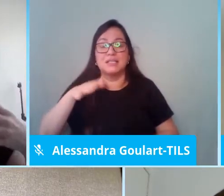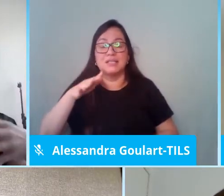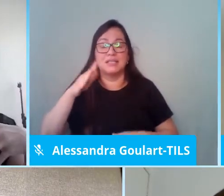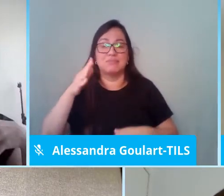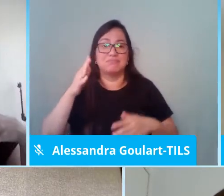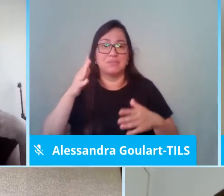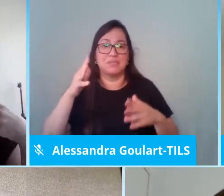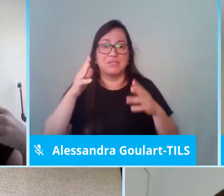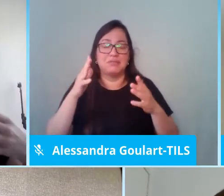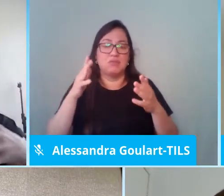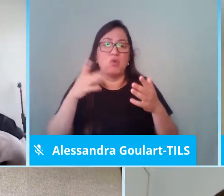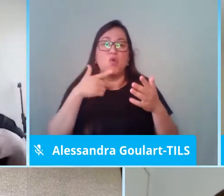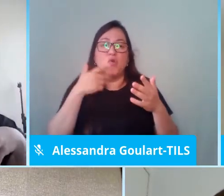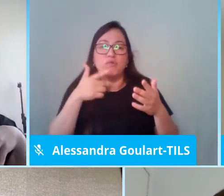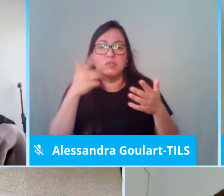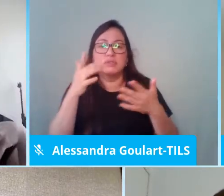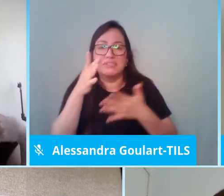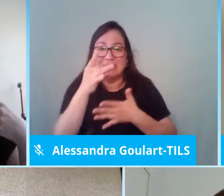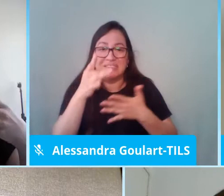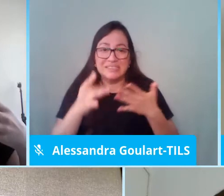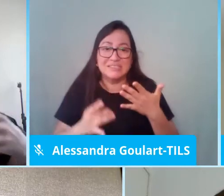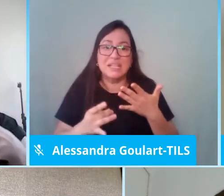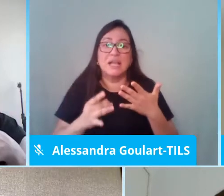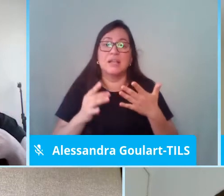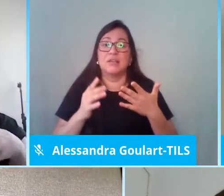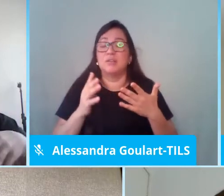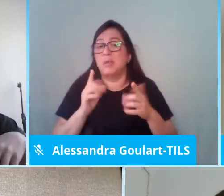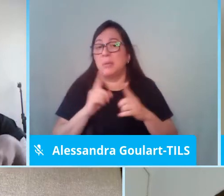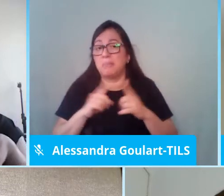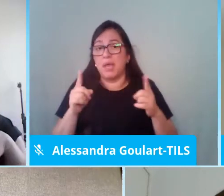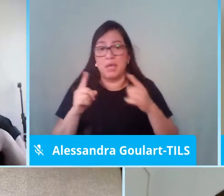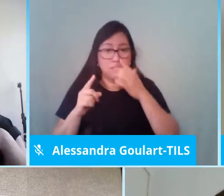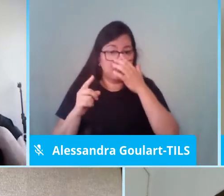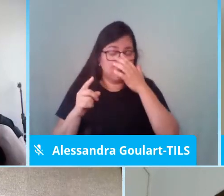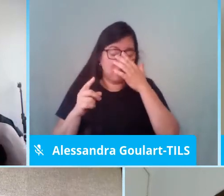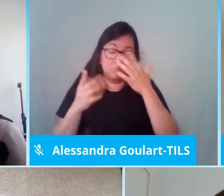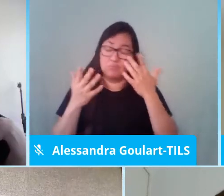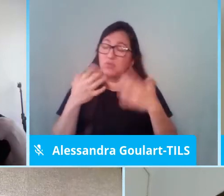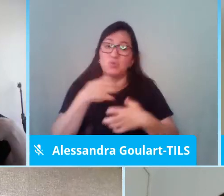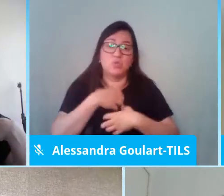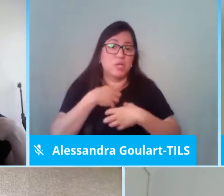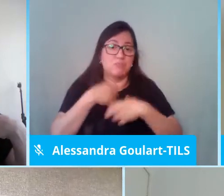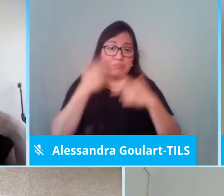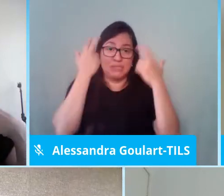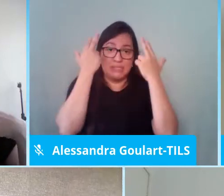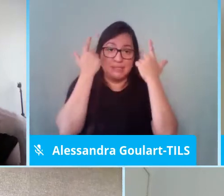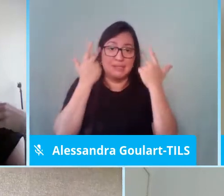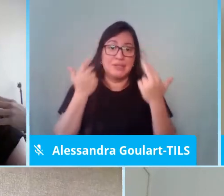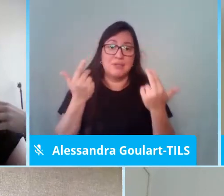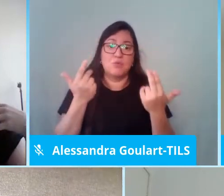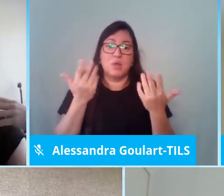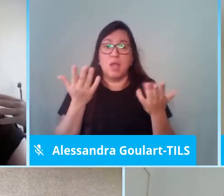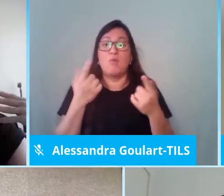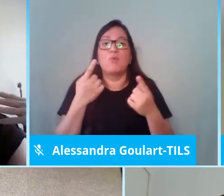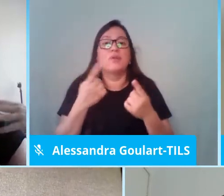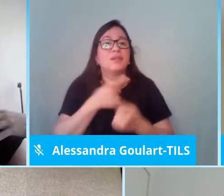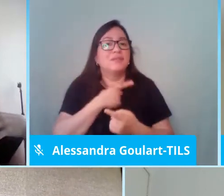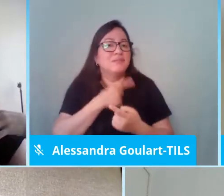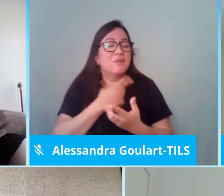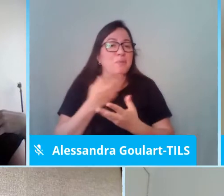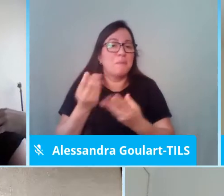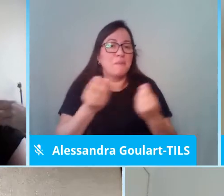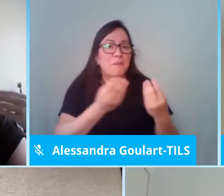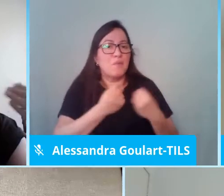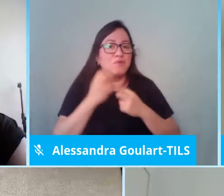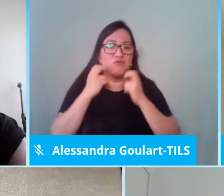de falar de sexo, sexualidade, como a Aline tocou, e envolve vários tabus, estigmas,